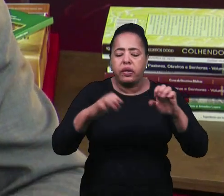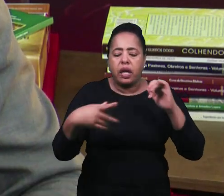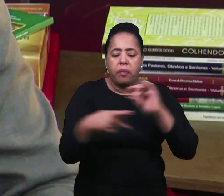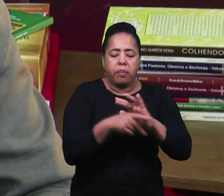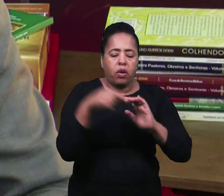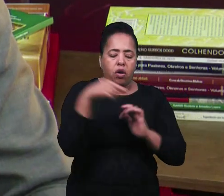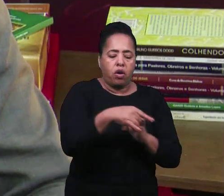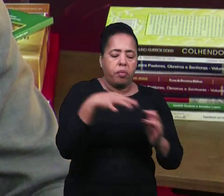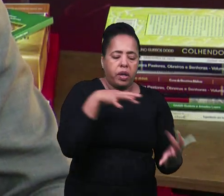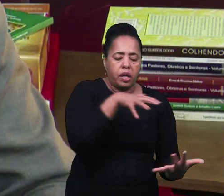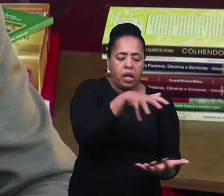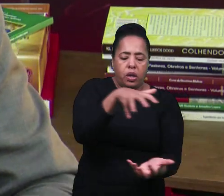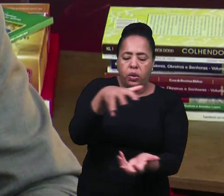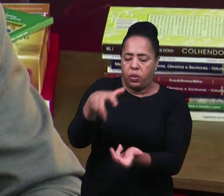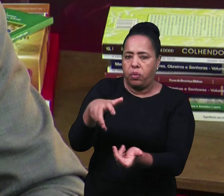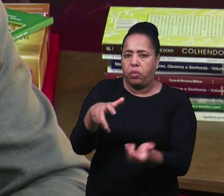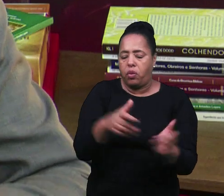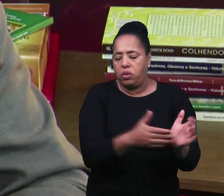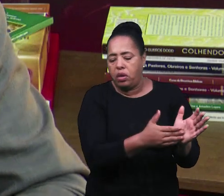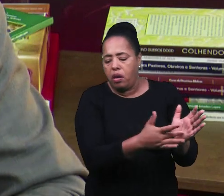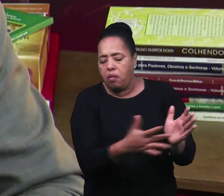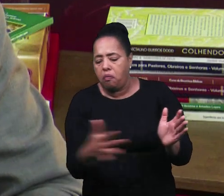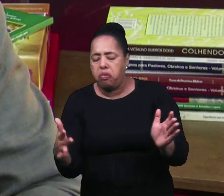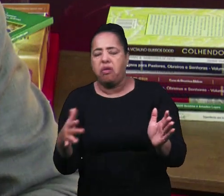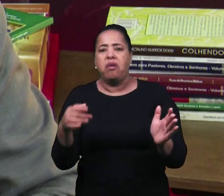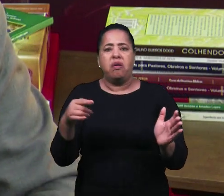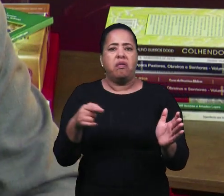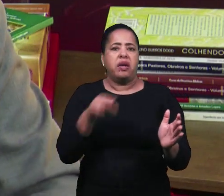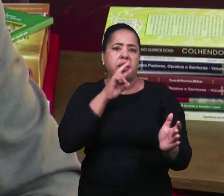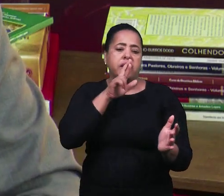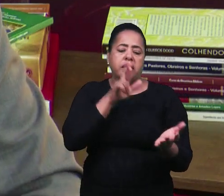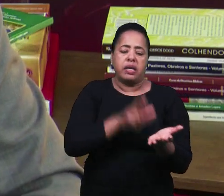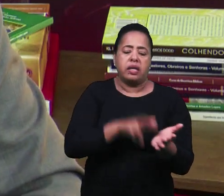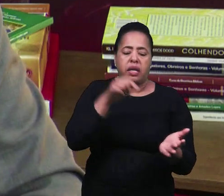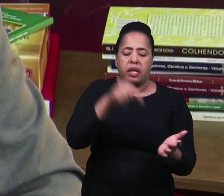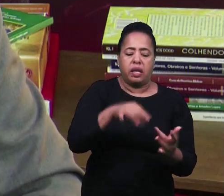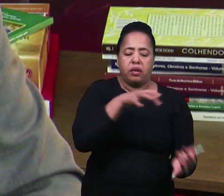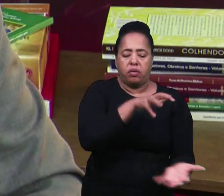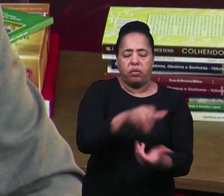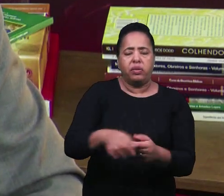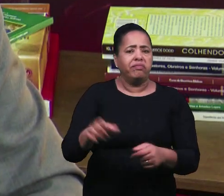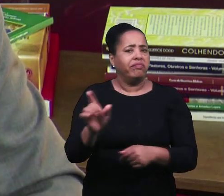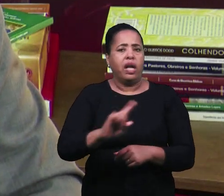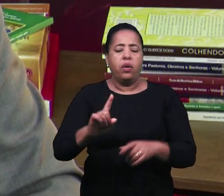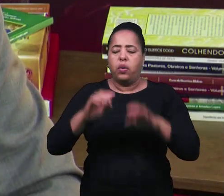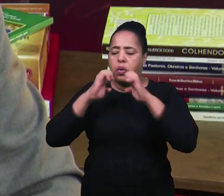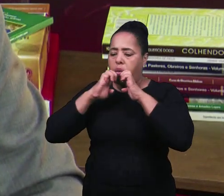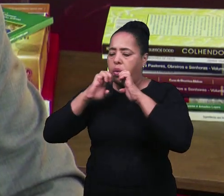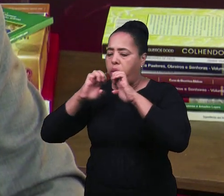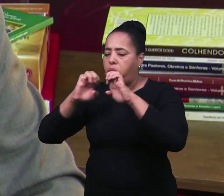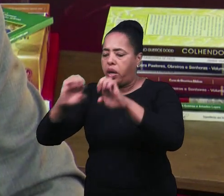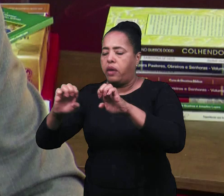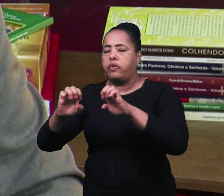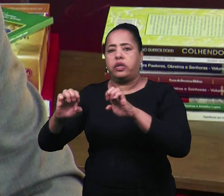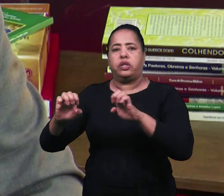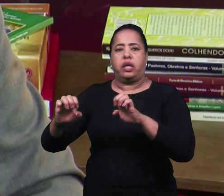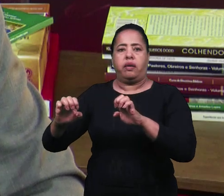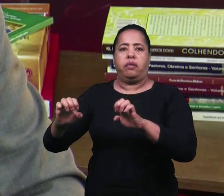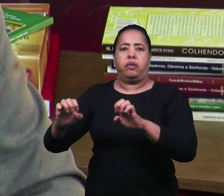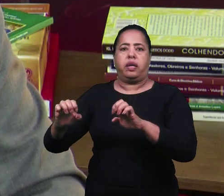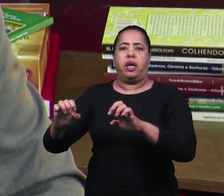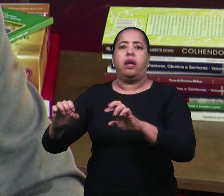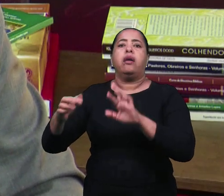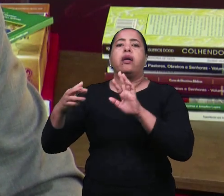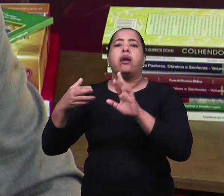vida, um cristianismo que vai falar somente dessa vida, dos benefícios dessa vida. Não. O evangelho vai tratar de salvação. Sim.